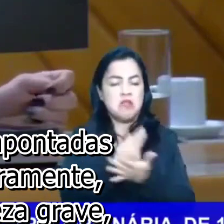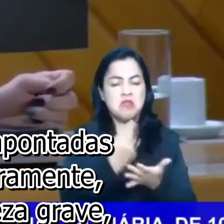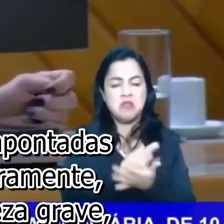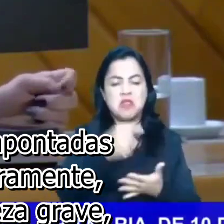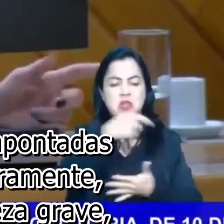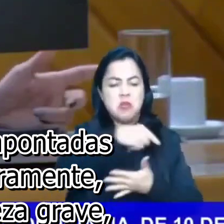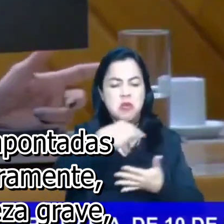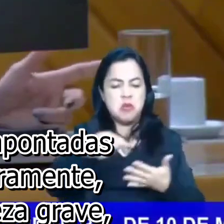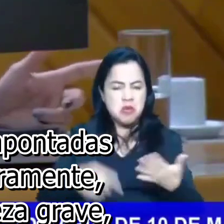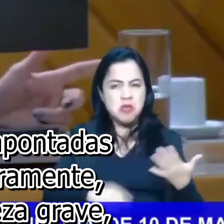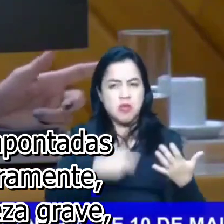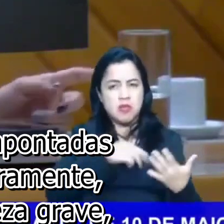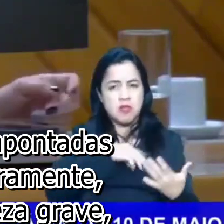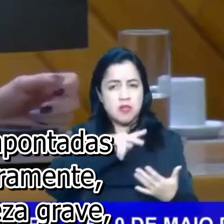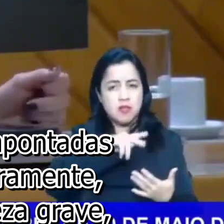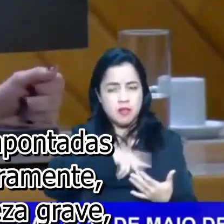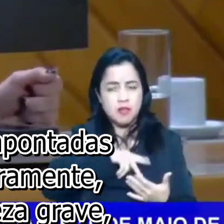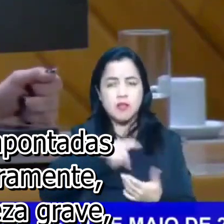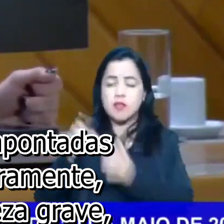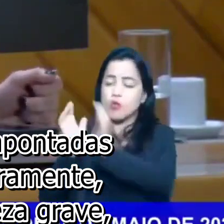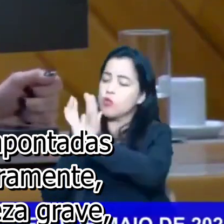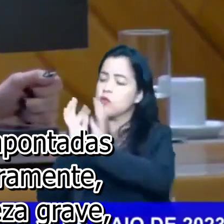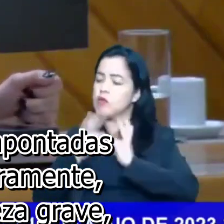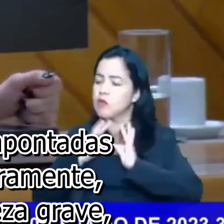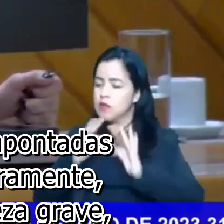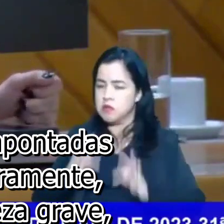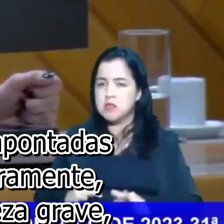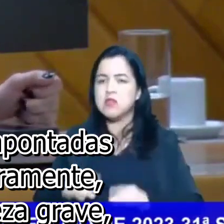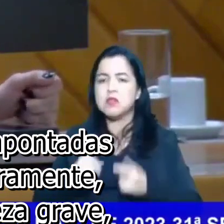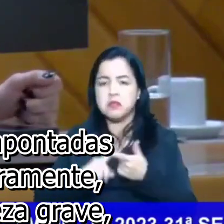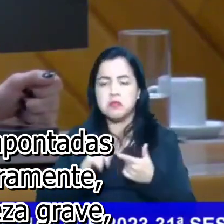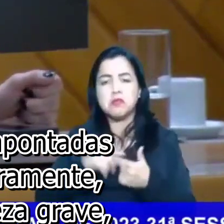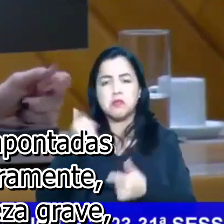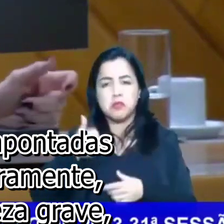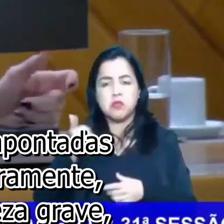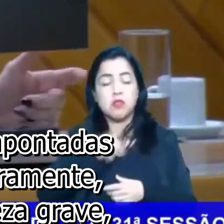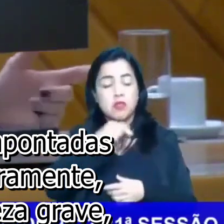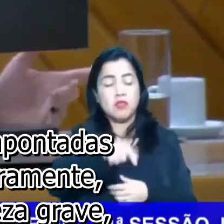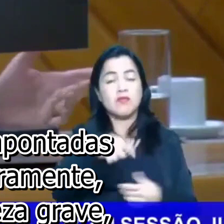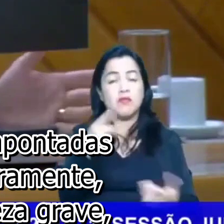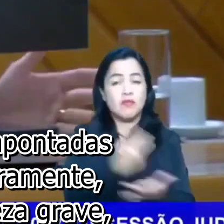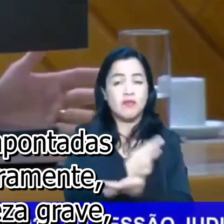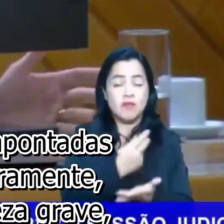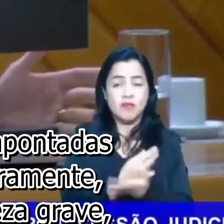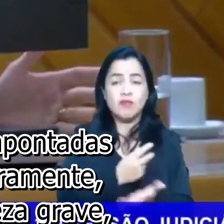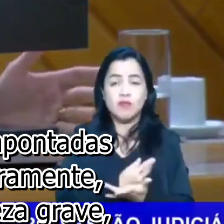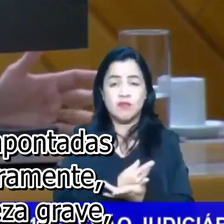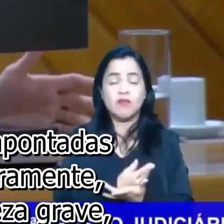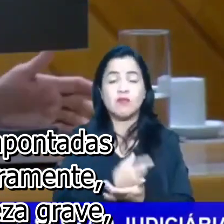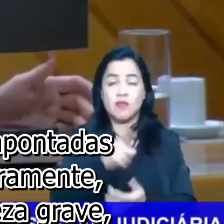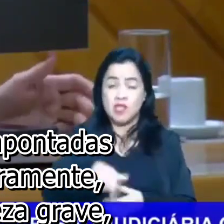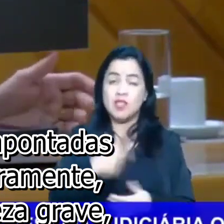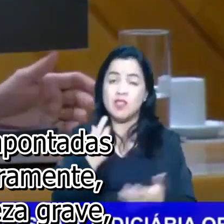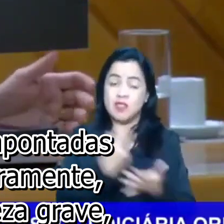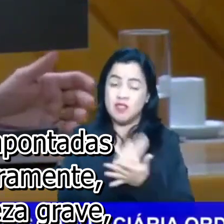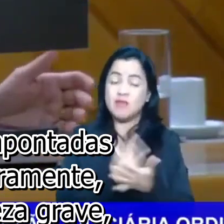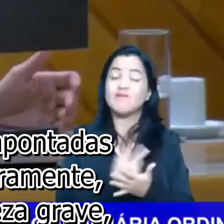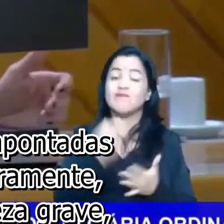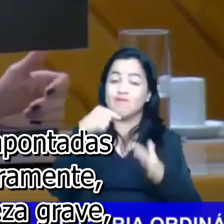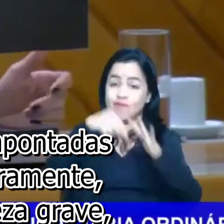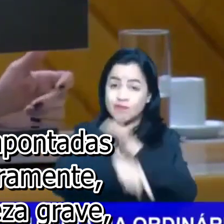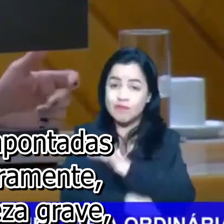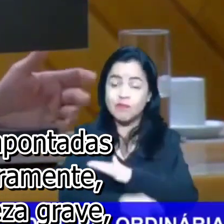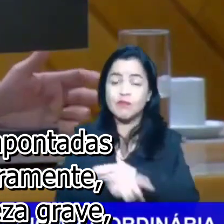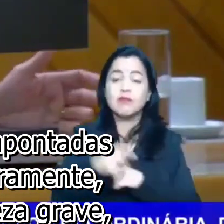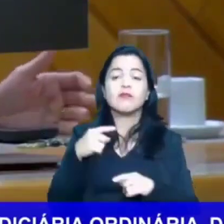Ministério Público e pelo NACEP, primeiramente, essas irregularidades elas são falhas de natureza grave